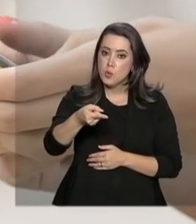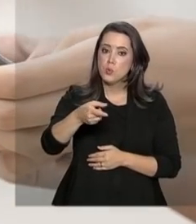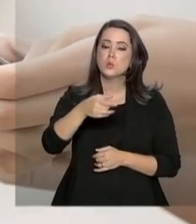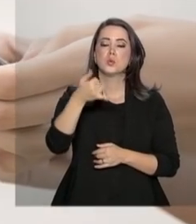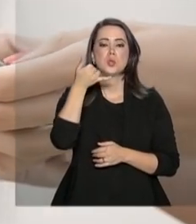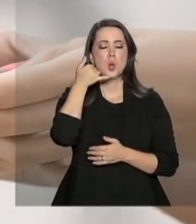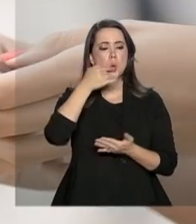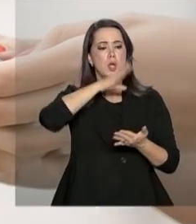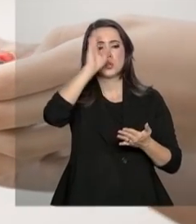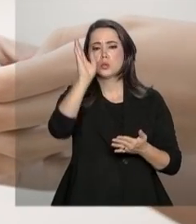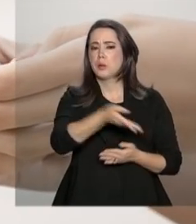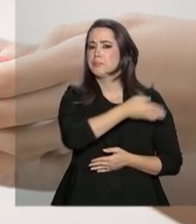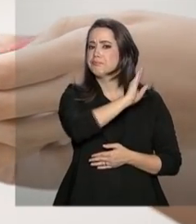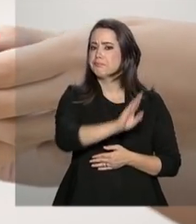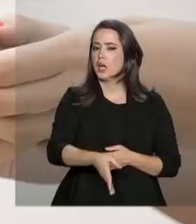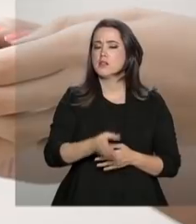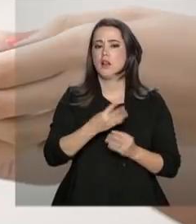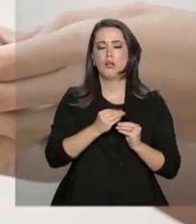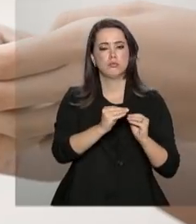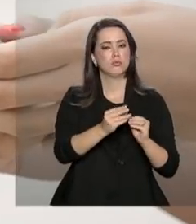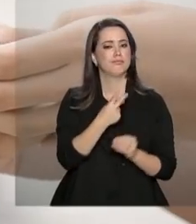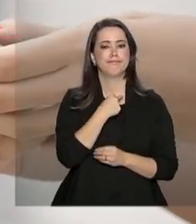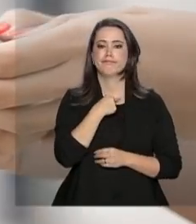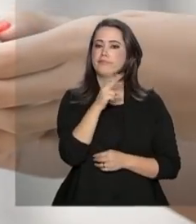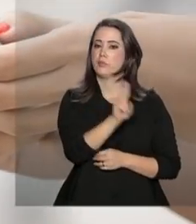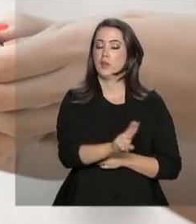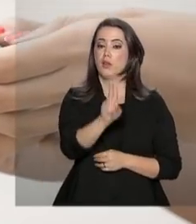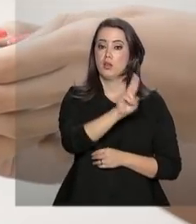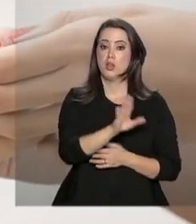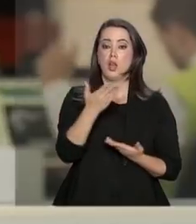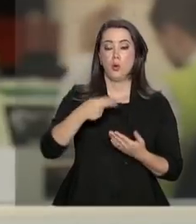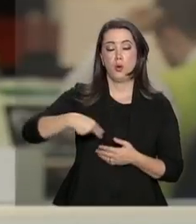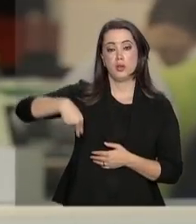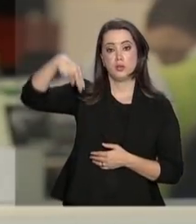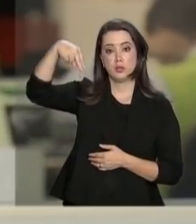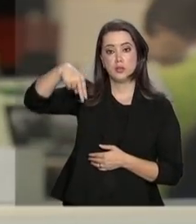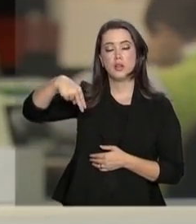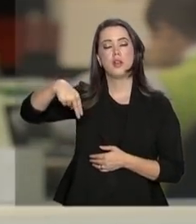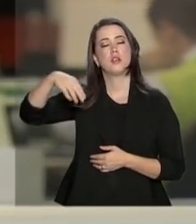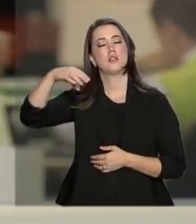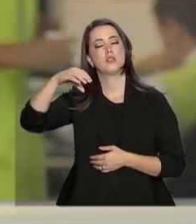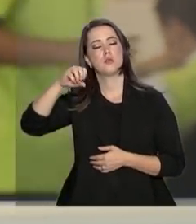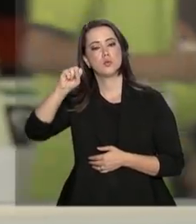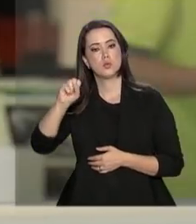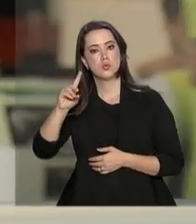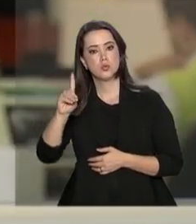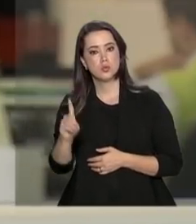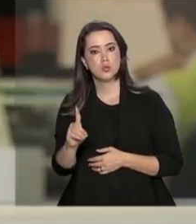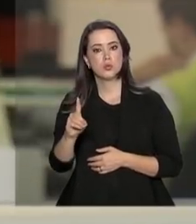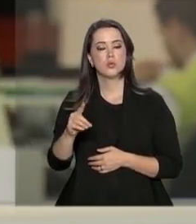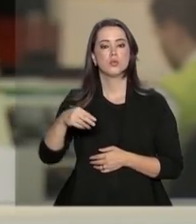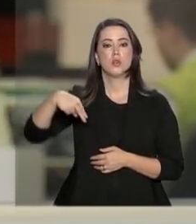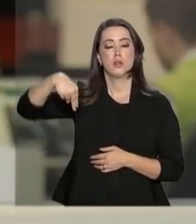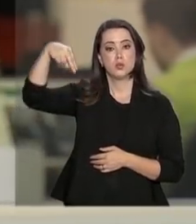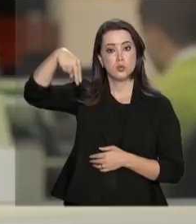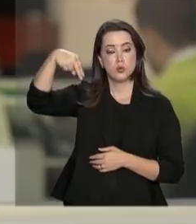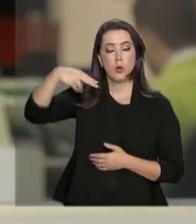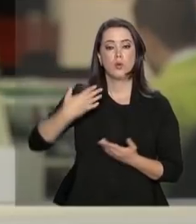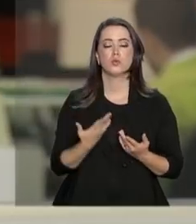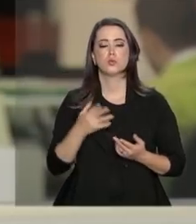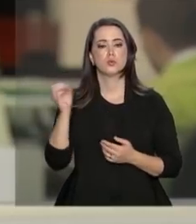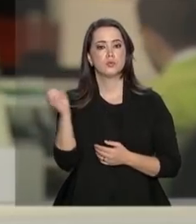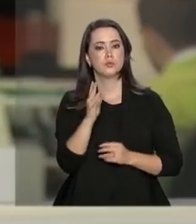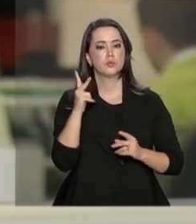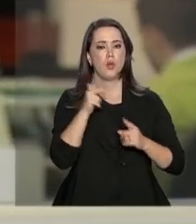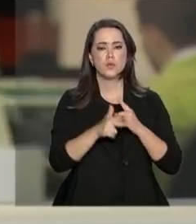estendida para nove estados da região nordeste dois da região Sudeste e Quatro estados da região norte os